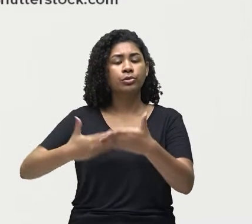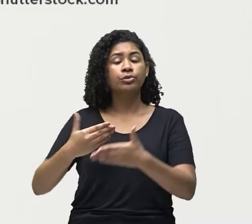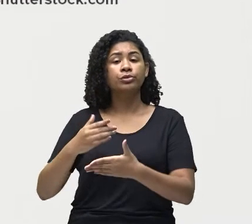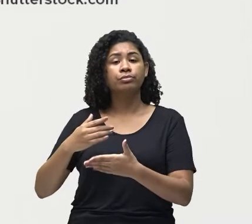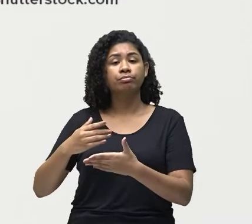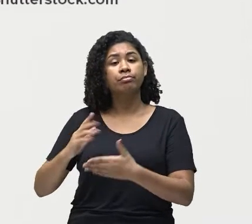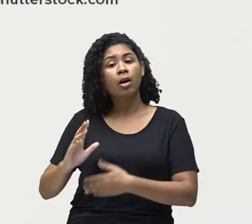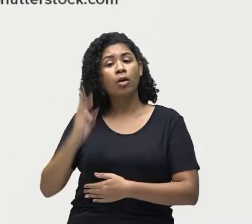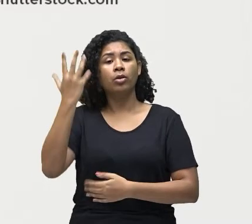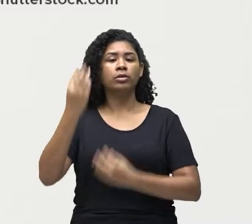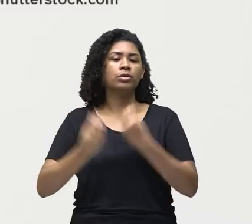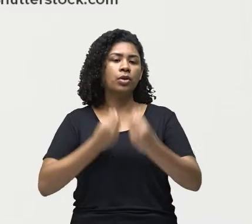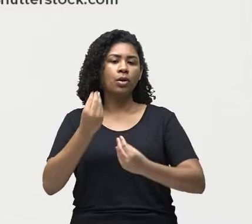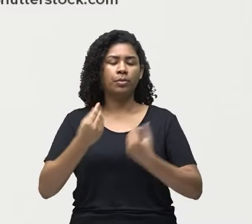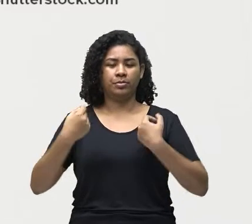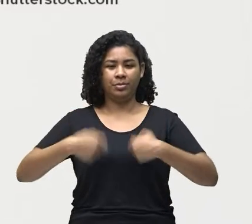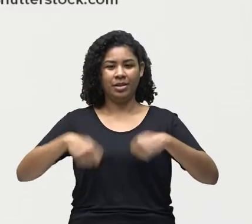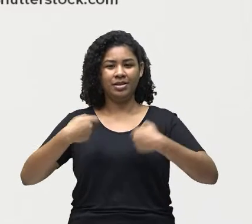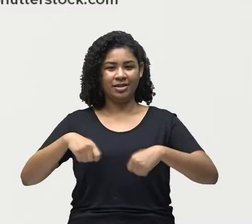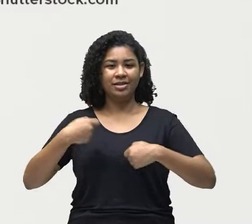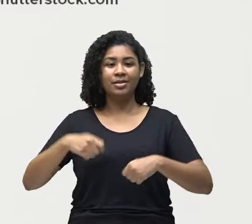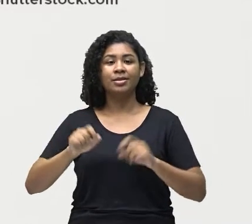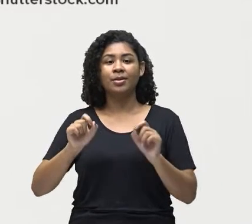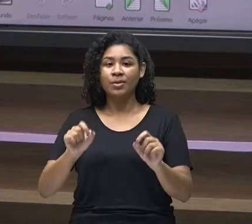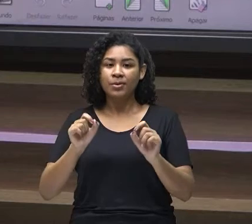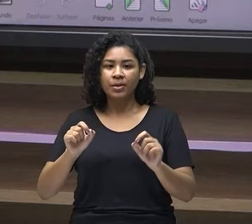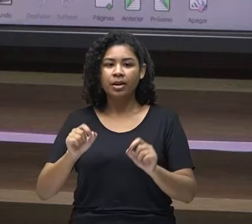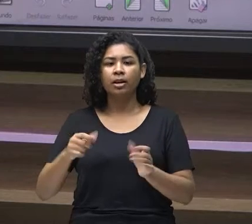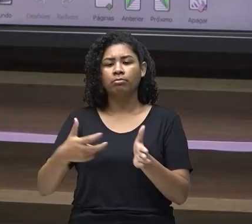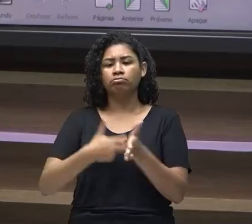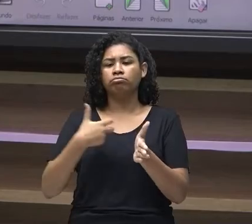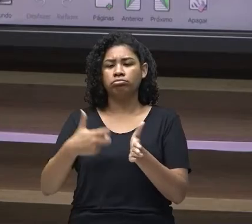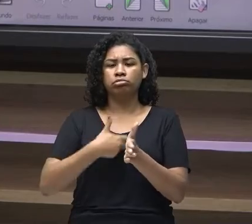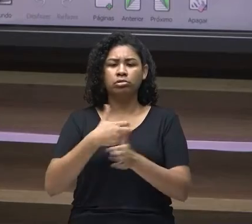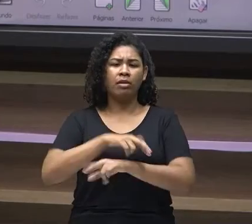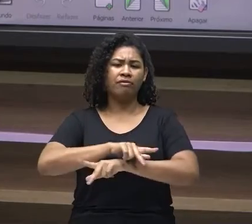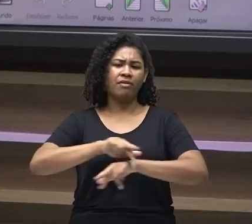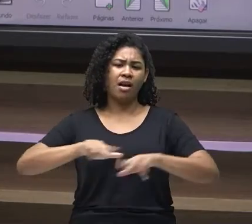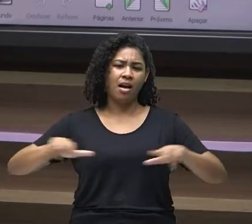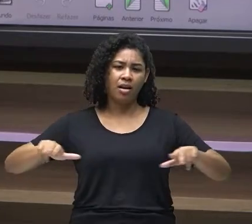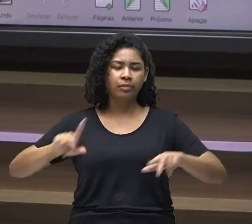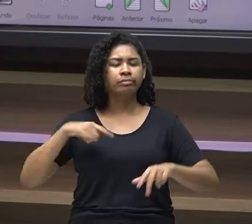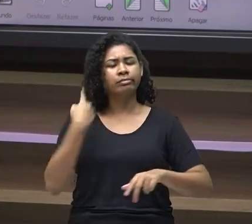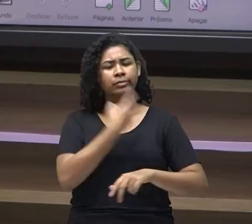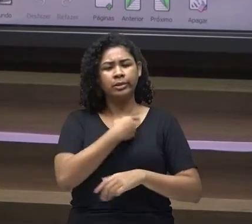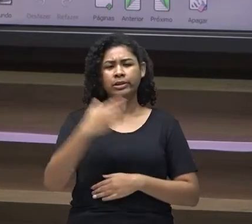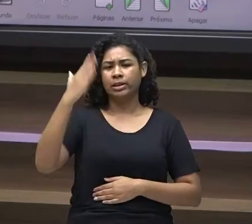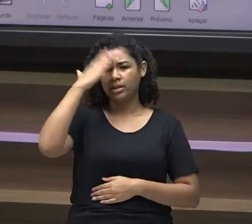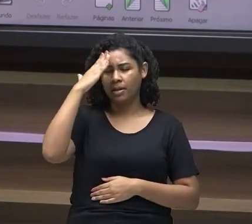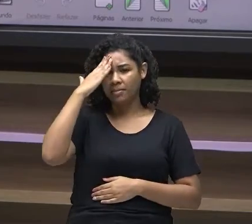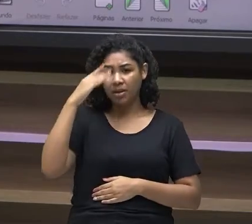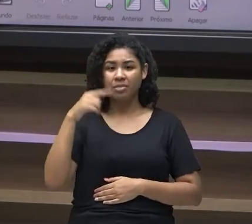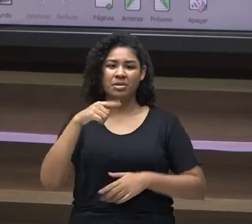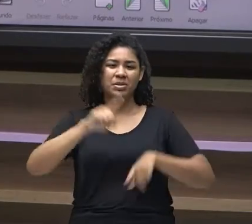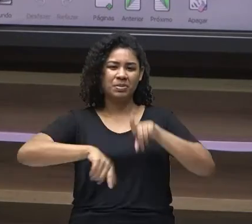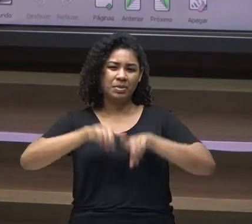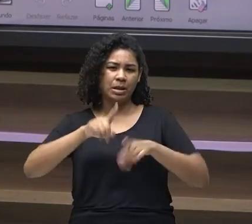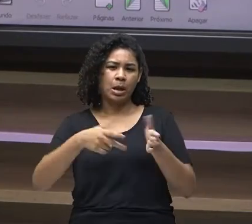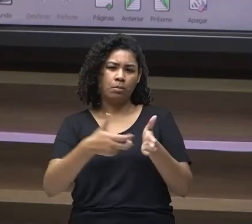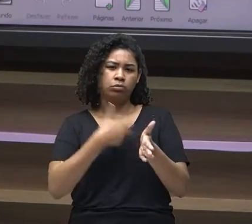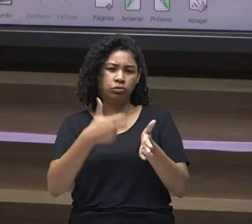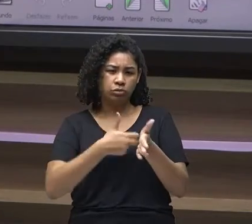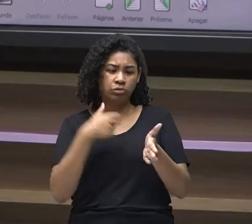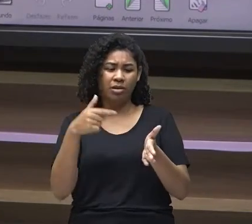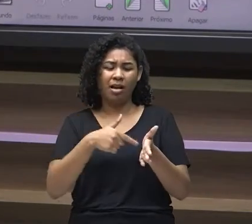é necessária a utilização de combustíveis fósseis, tá? E a gente sabe que os combustíveis fósseis, eles não são